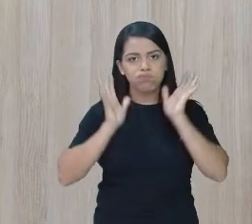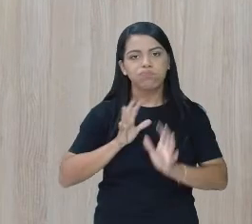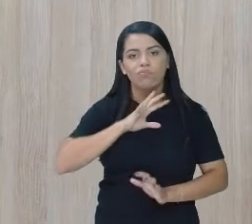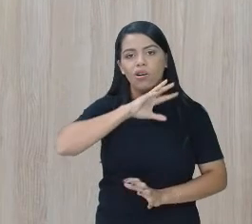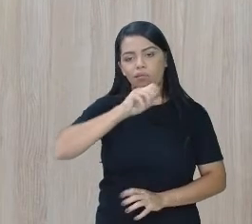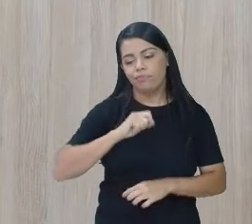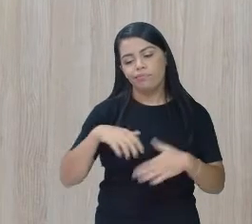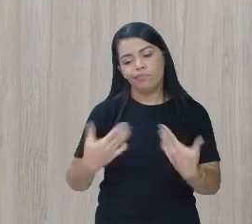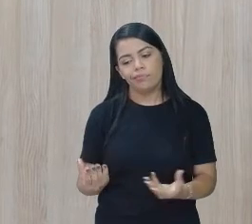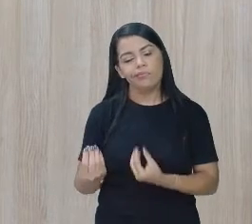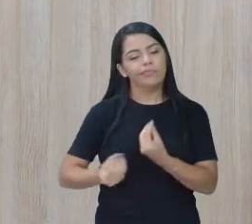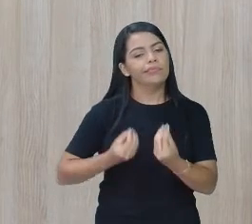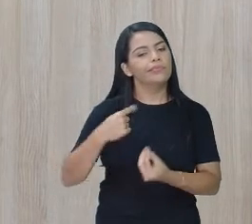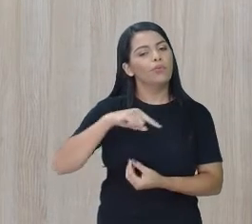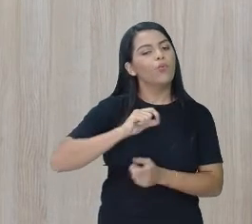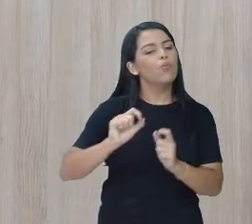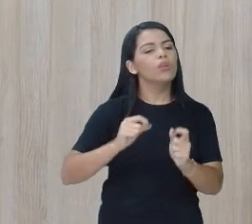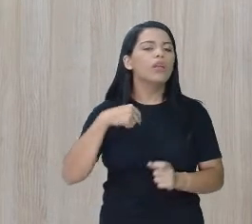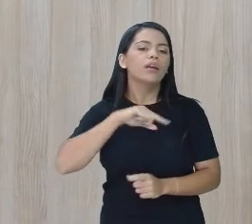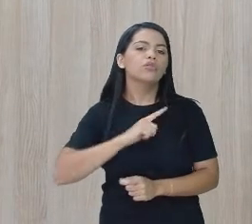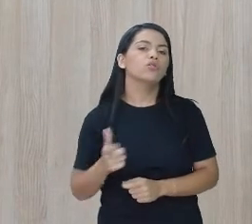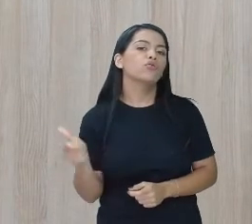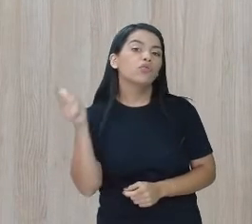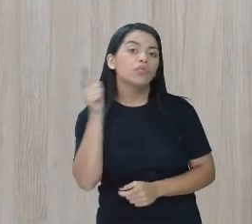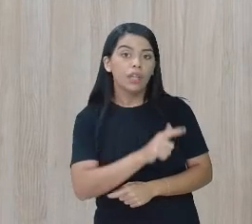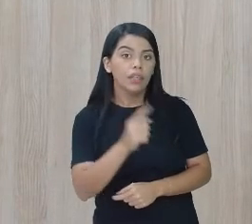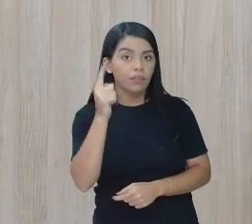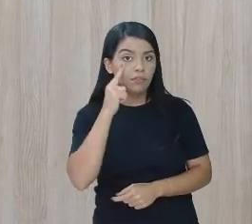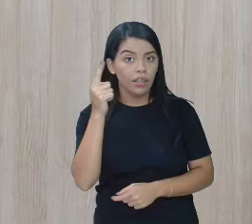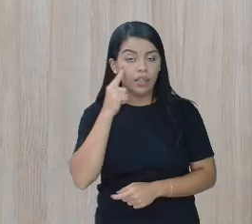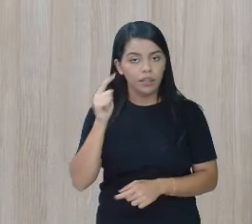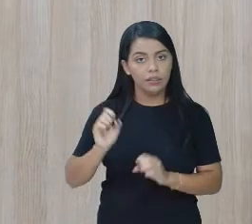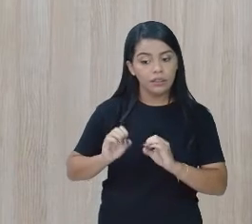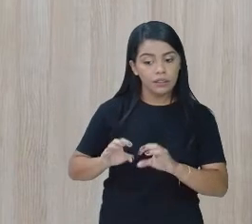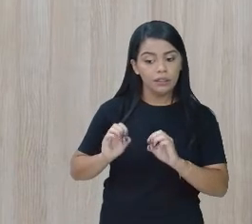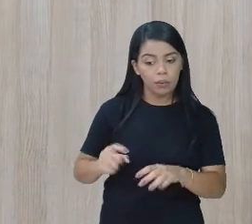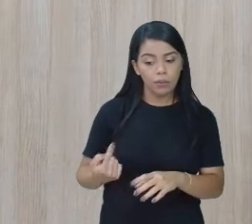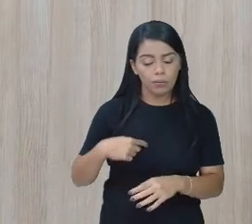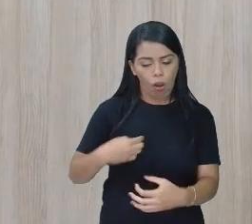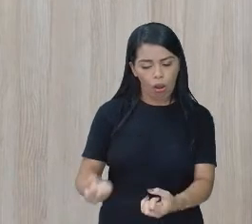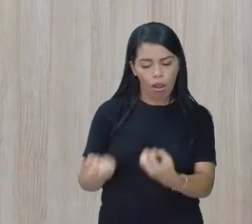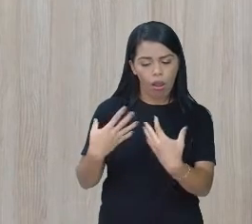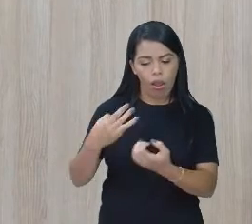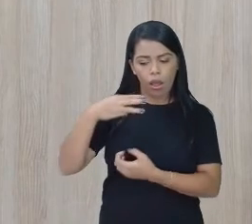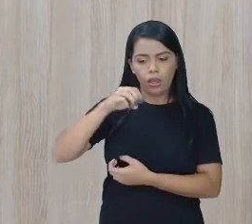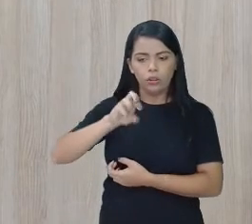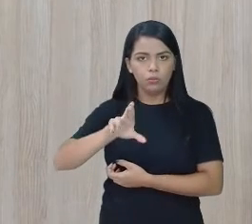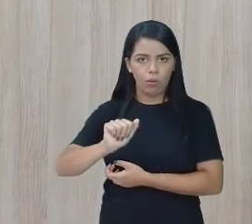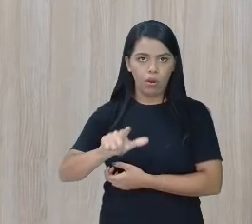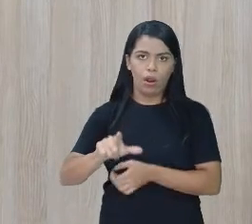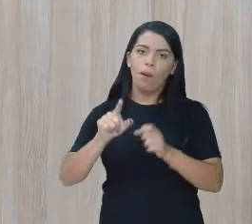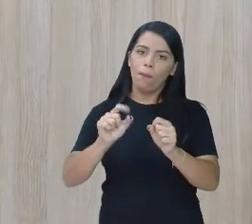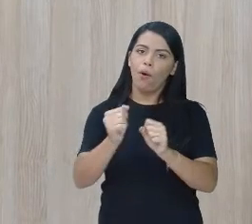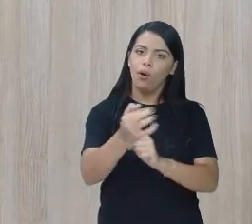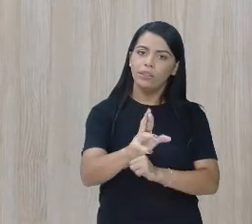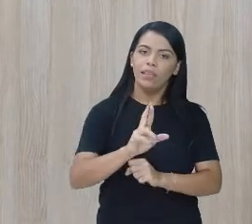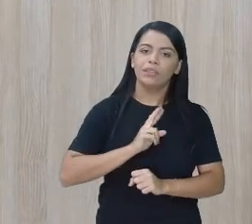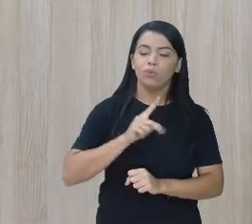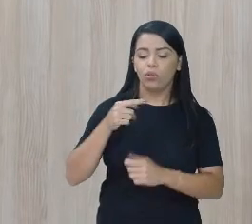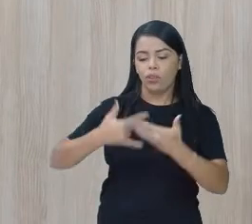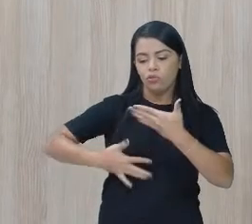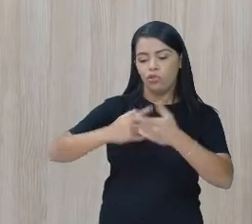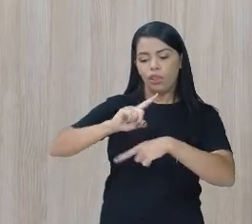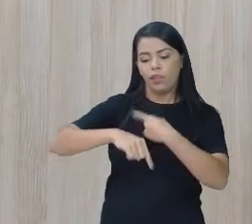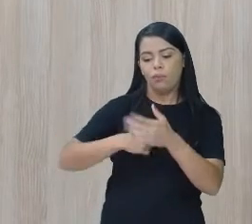gente, o que é que a gente consegue tirar de lição de moral dessa fábula? Vão respondendo aí no chat e daqui a pouco eu consulto